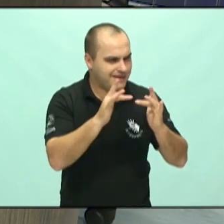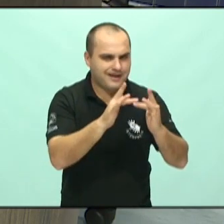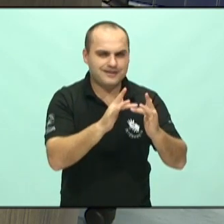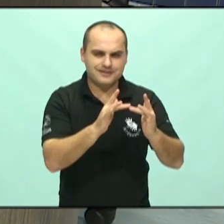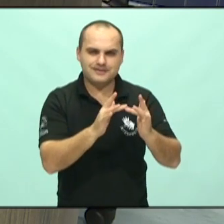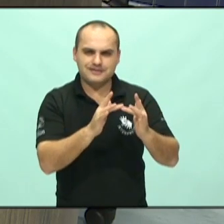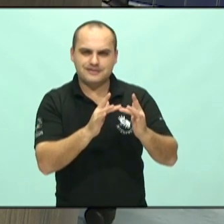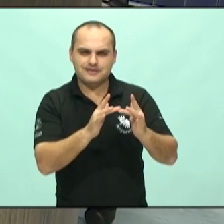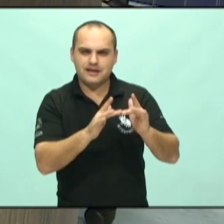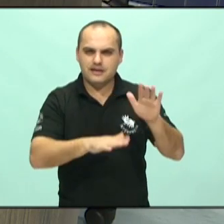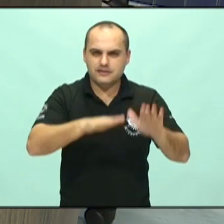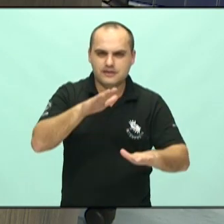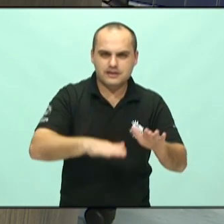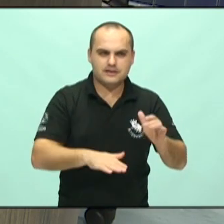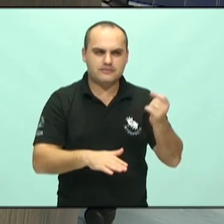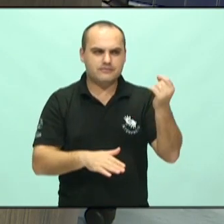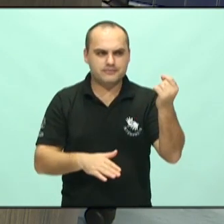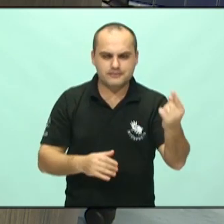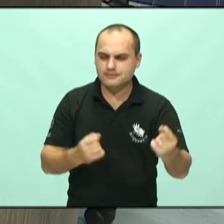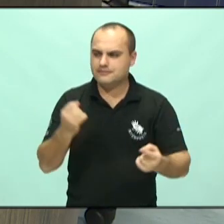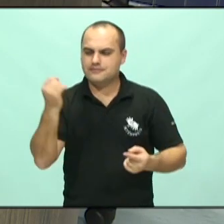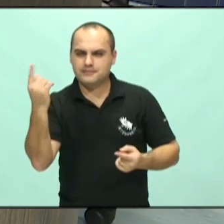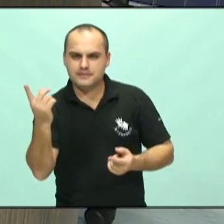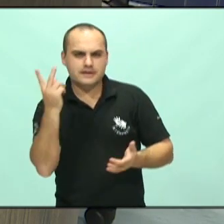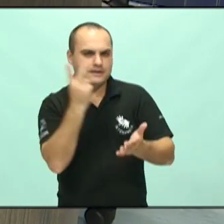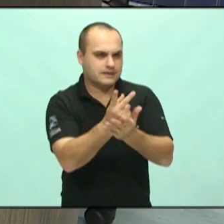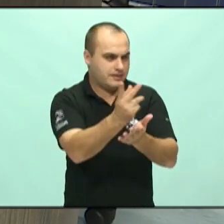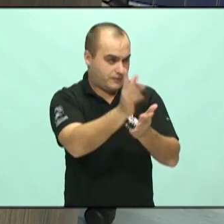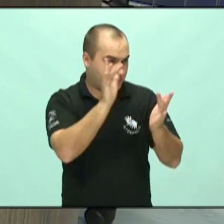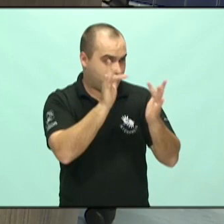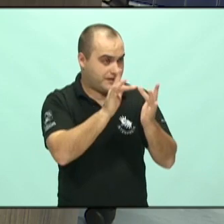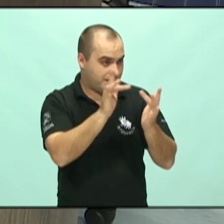vezes alguns, às vezes outros, mas estão sempre convivendo com vocês